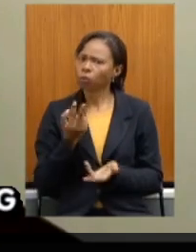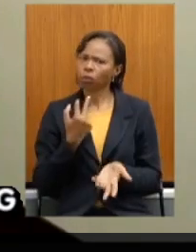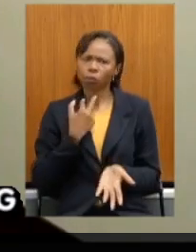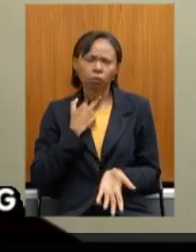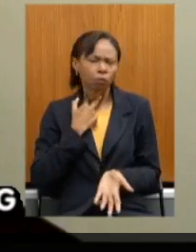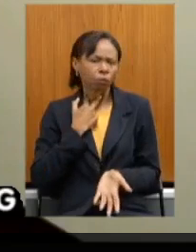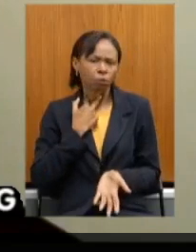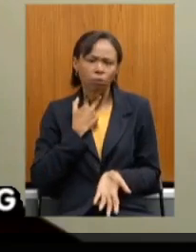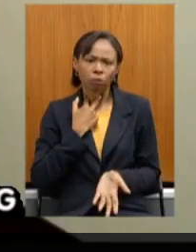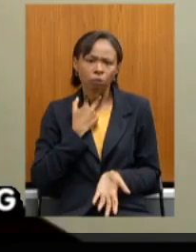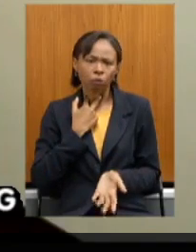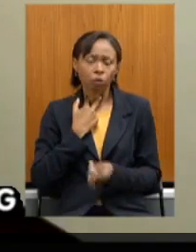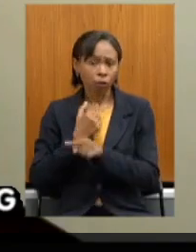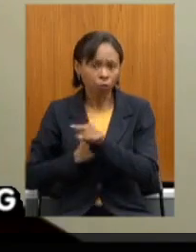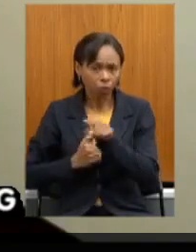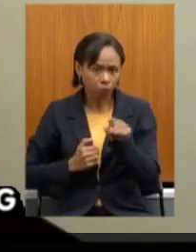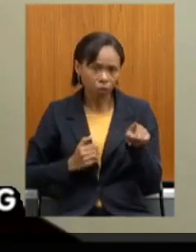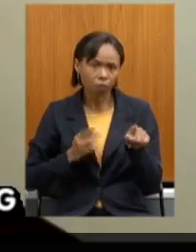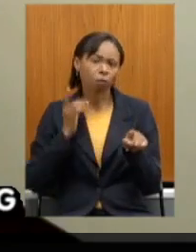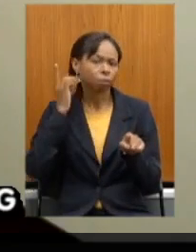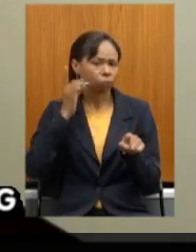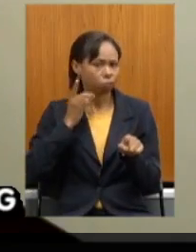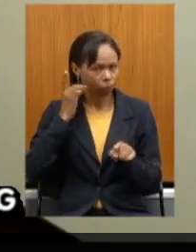Senhores deputados, aqui vai um apelo.